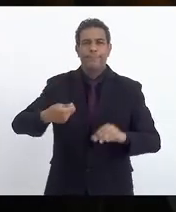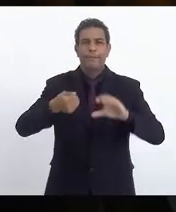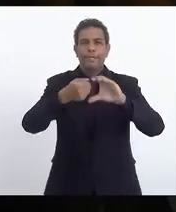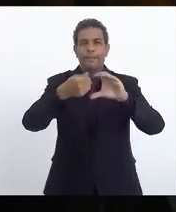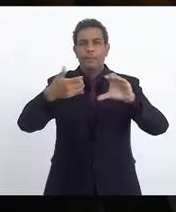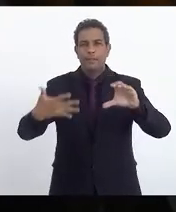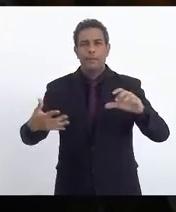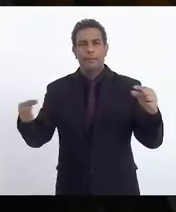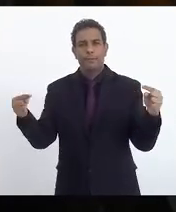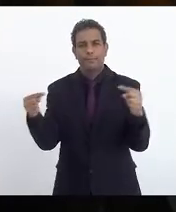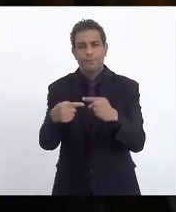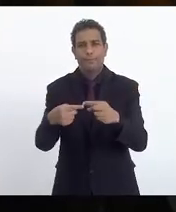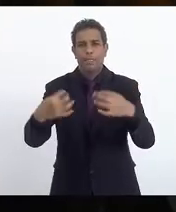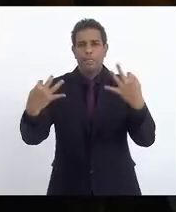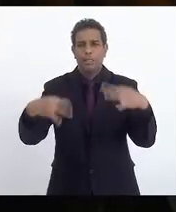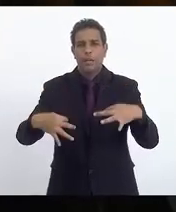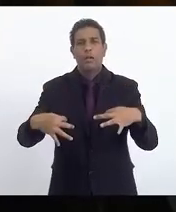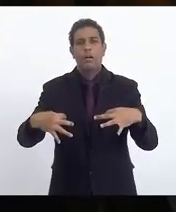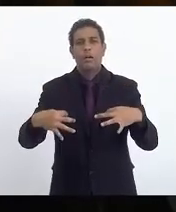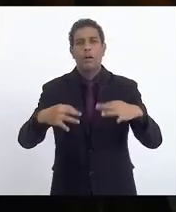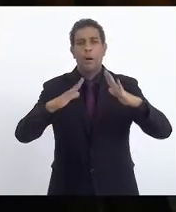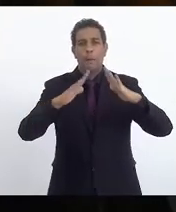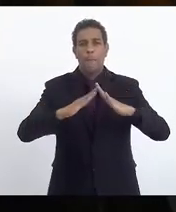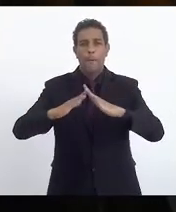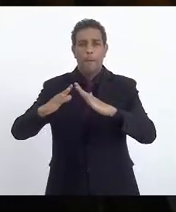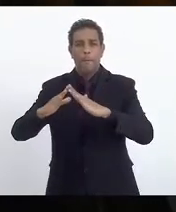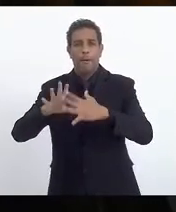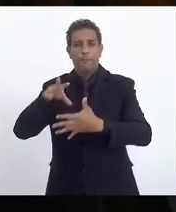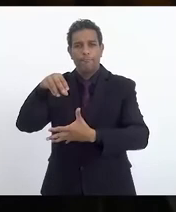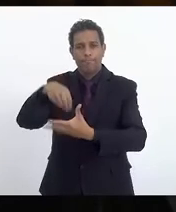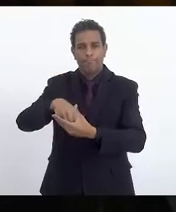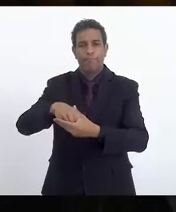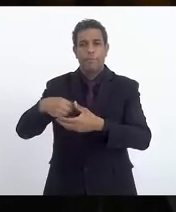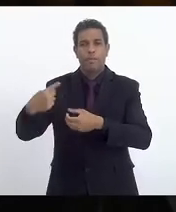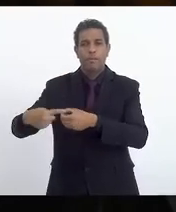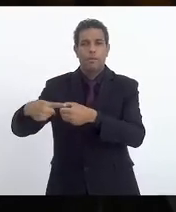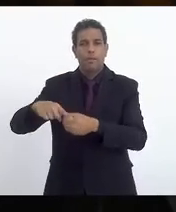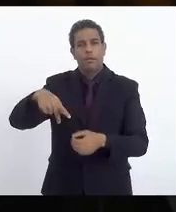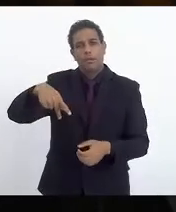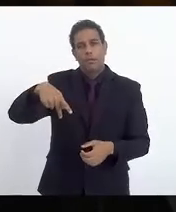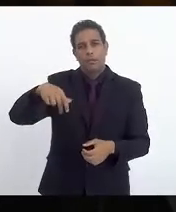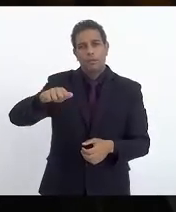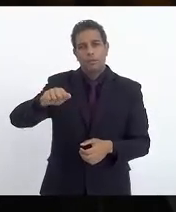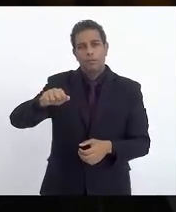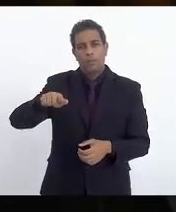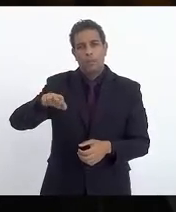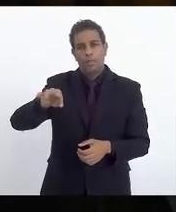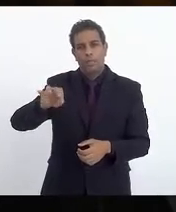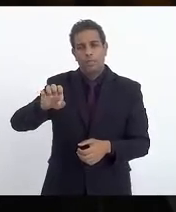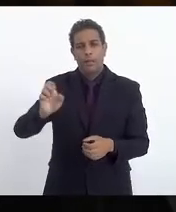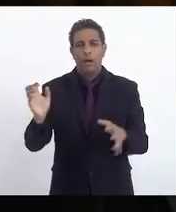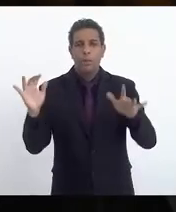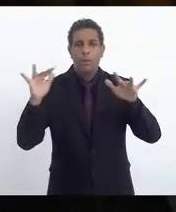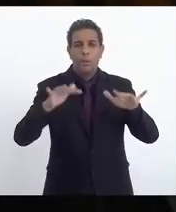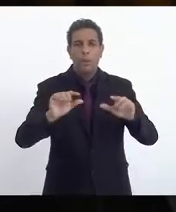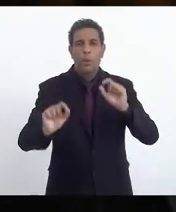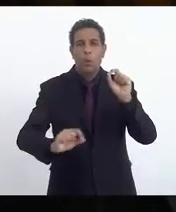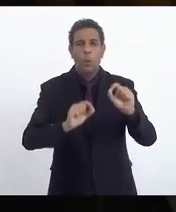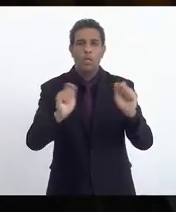Insular consequentemente os moradores e Moradores de Paquetá para chegar que o continente